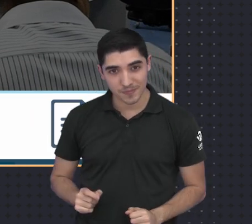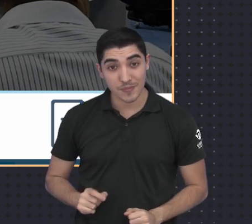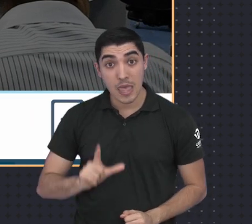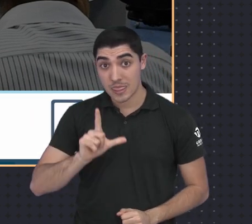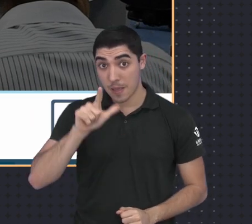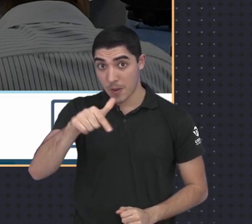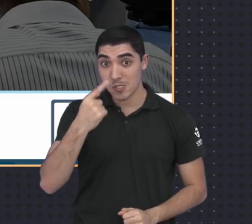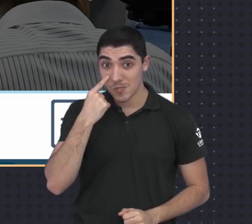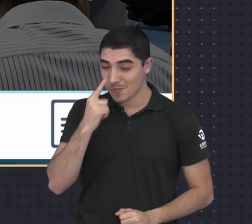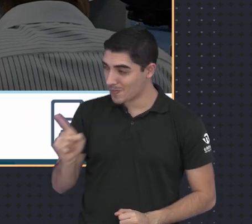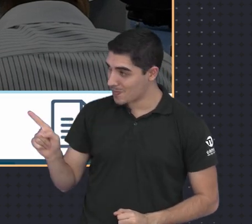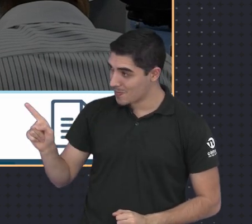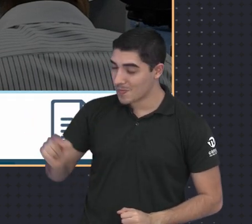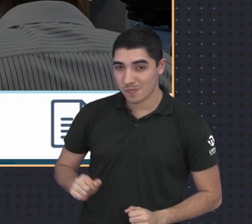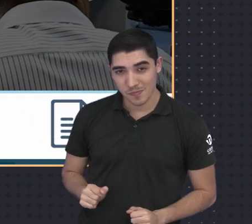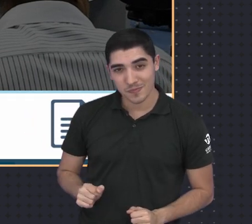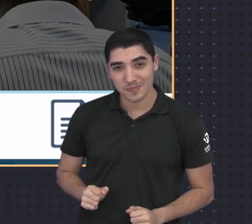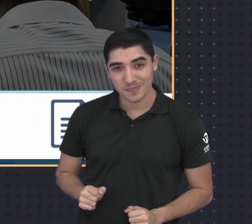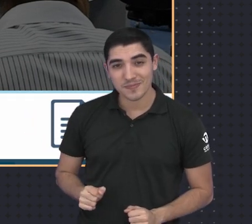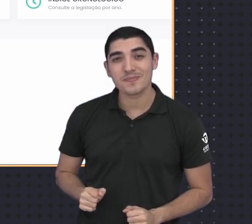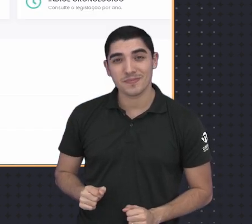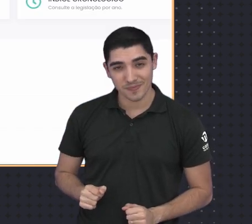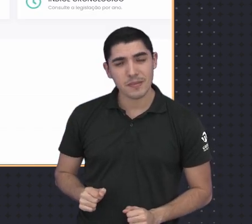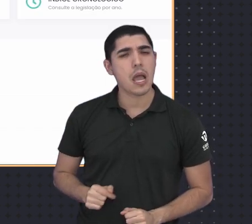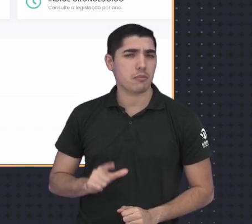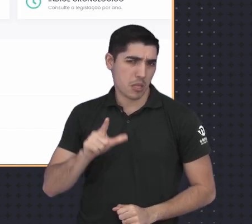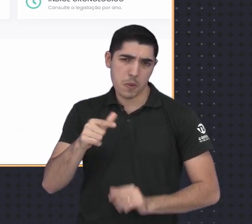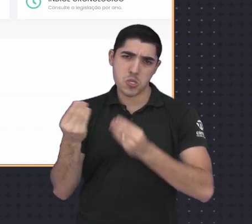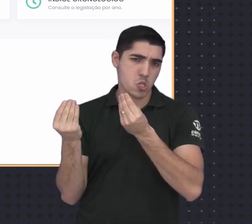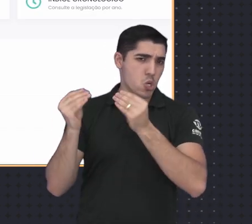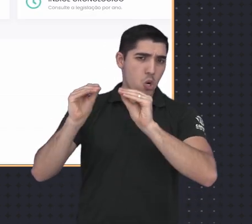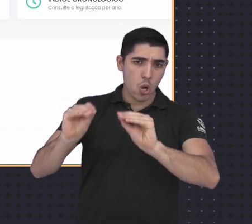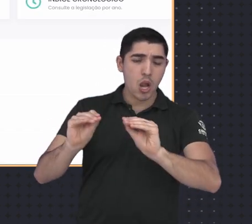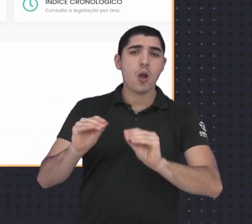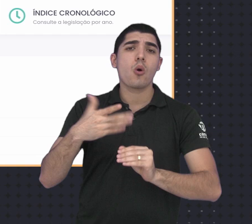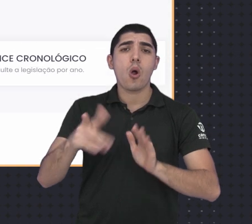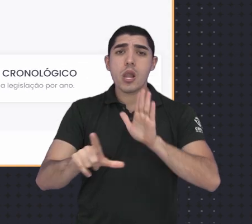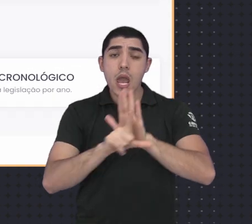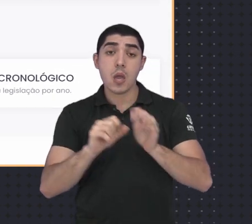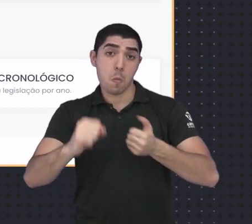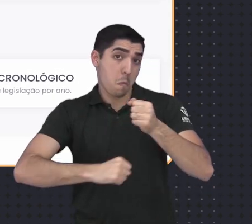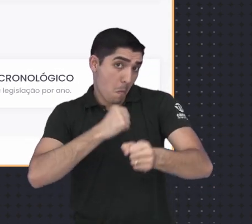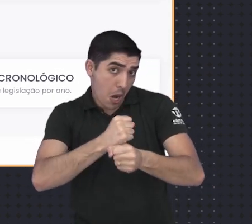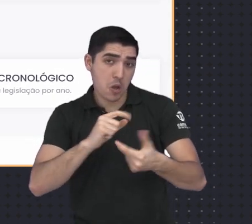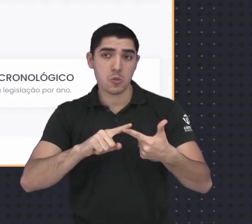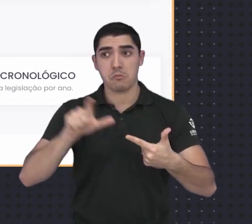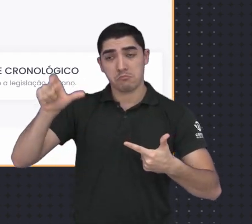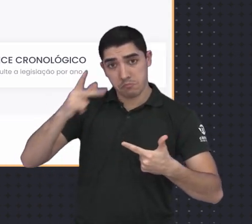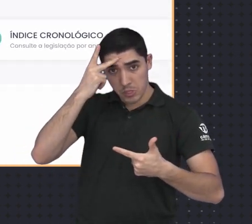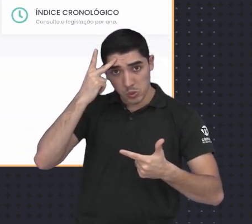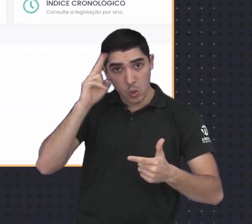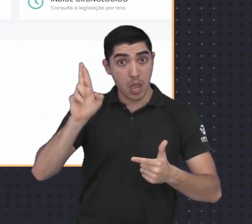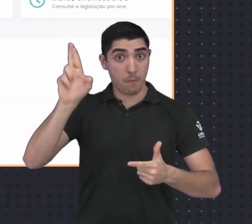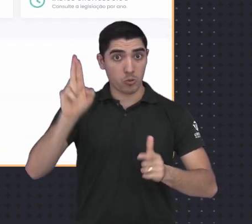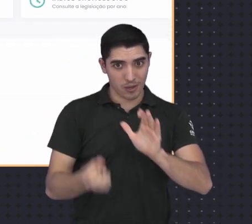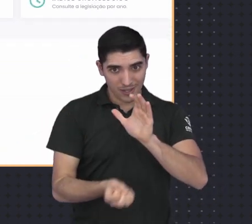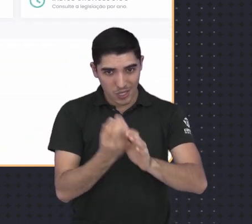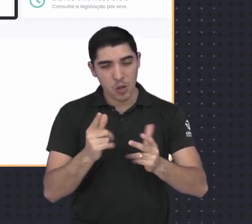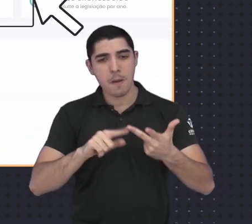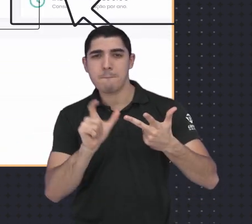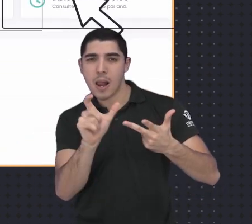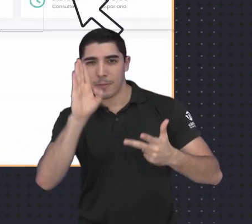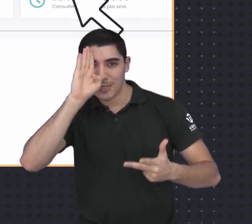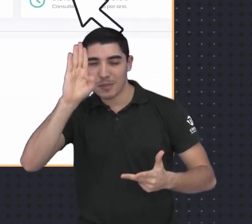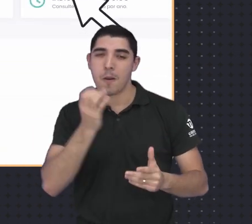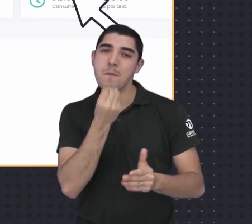Atividade Legislativa, depois em Legislação Municipal. Aí é só consultar a lei pelo ano, autor, palavra-chave e